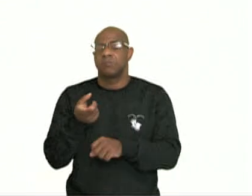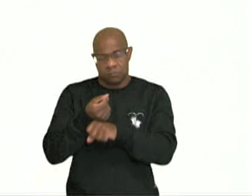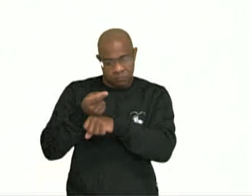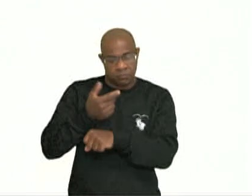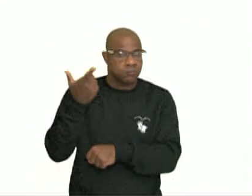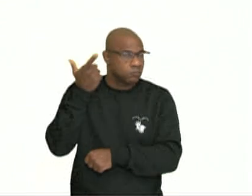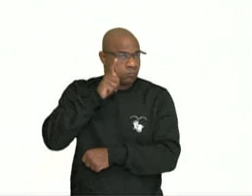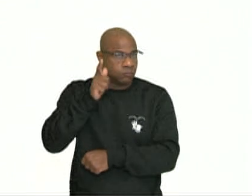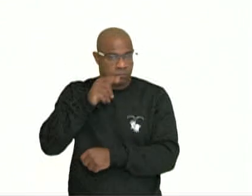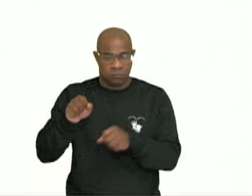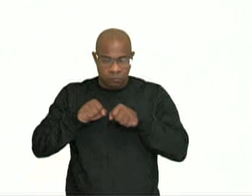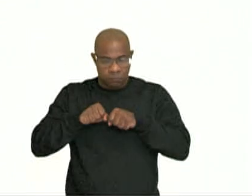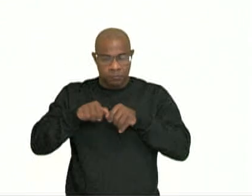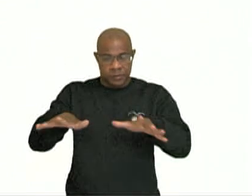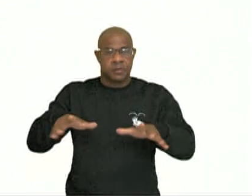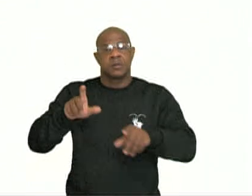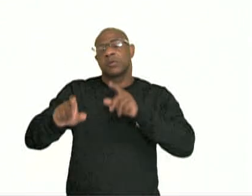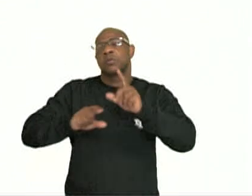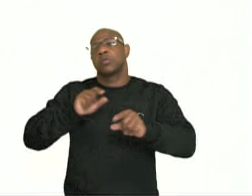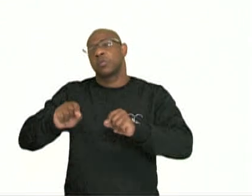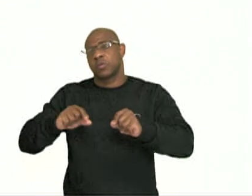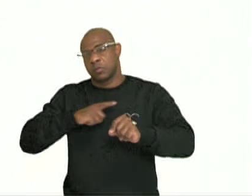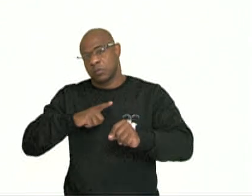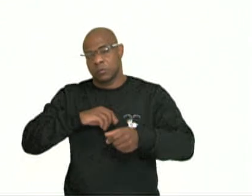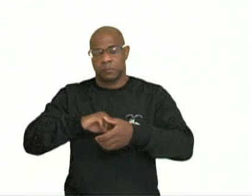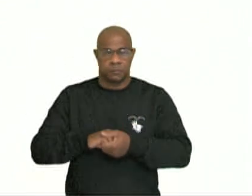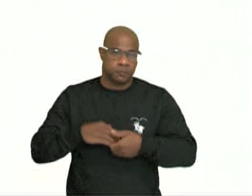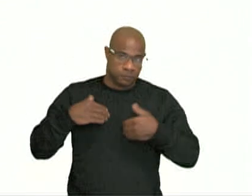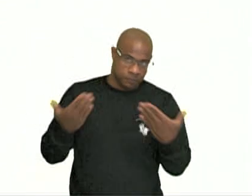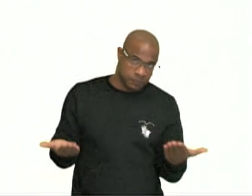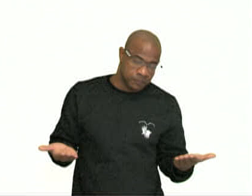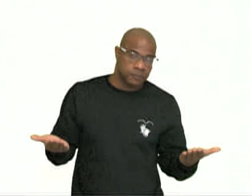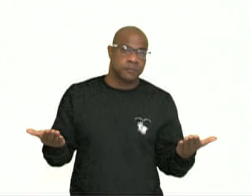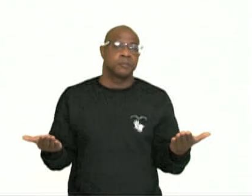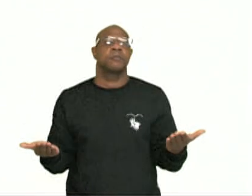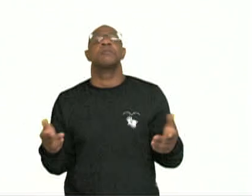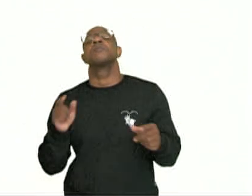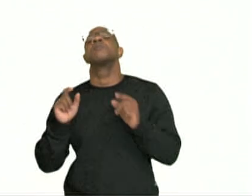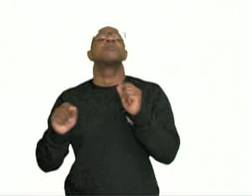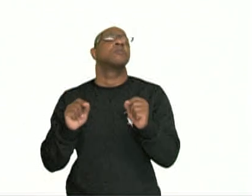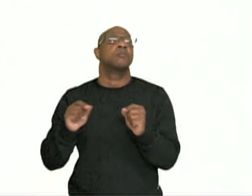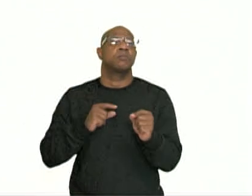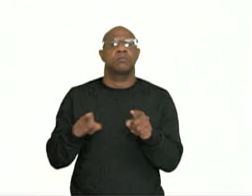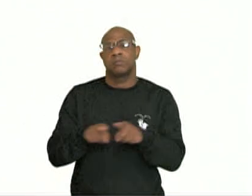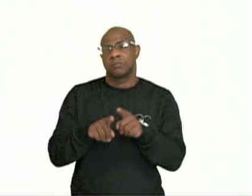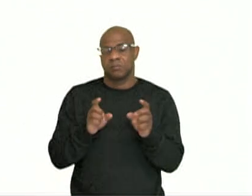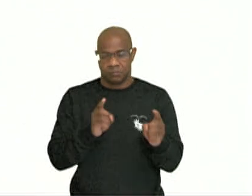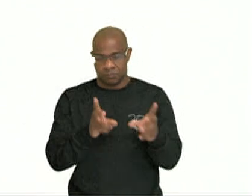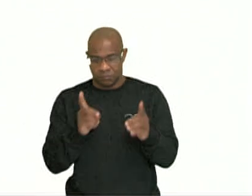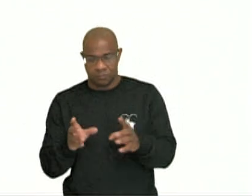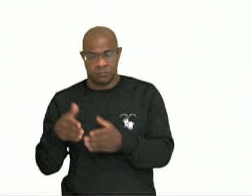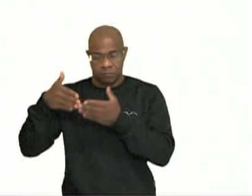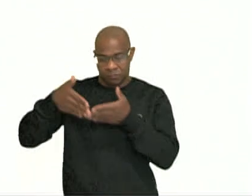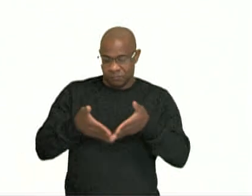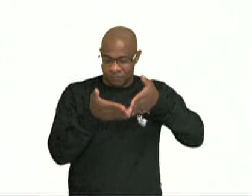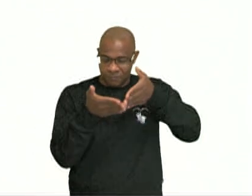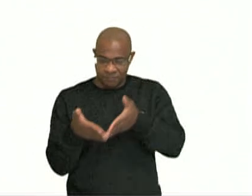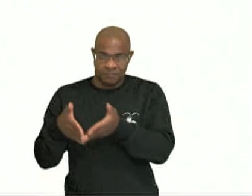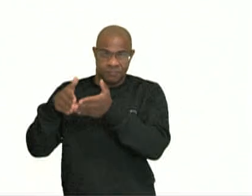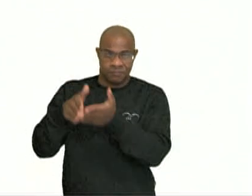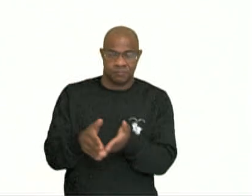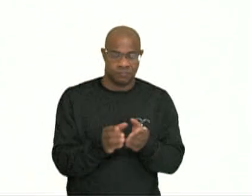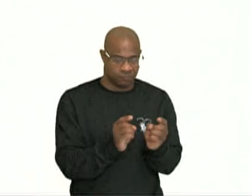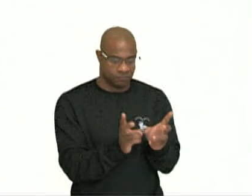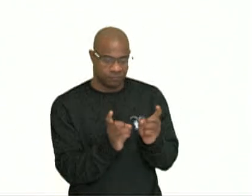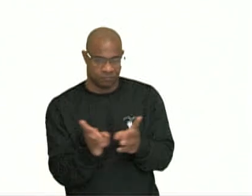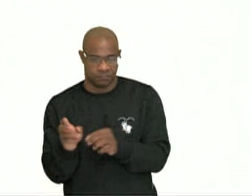desse momento de apropriação primitiva do capital, através do mercantilismo, essas grandes navegações, esse comércio